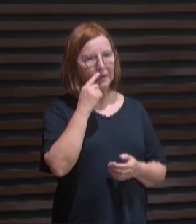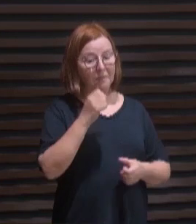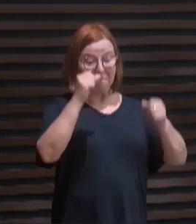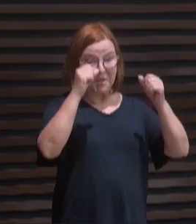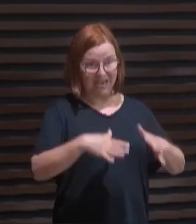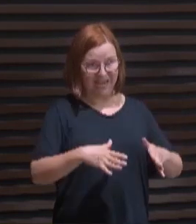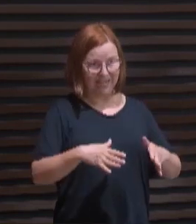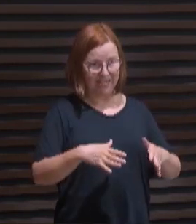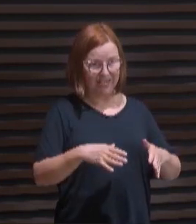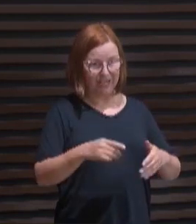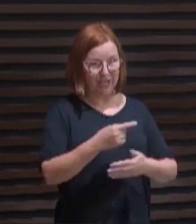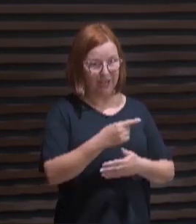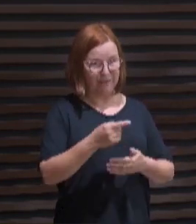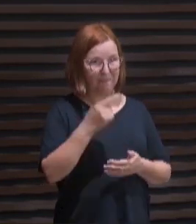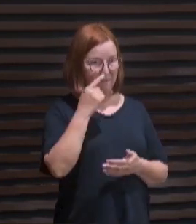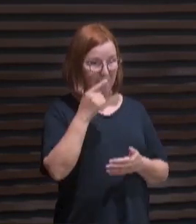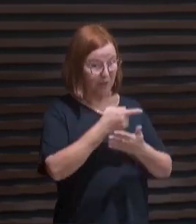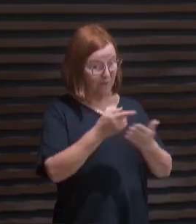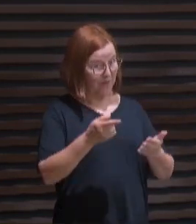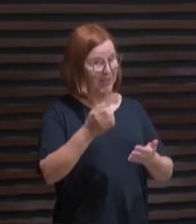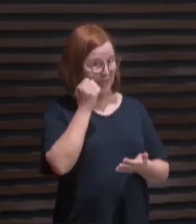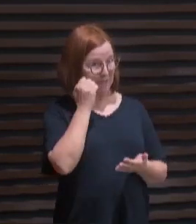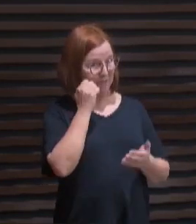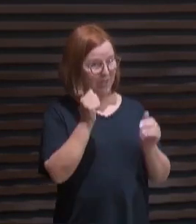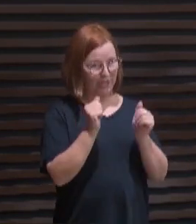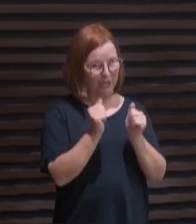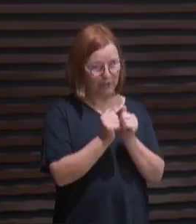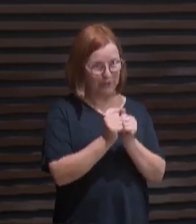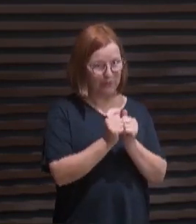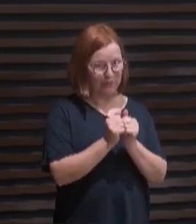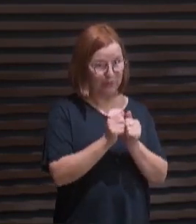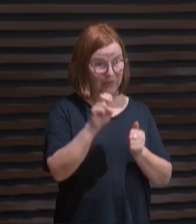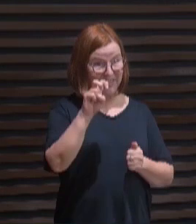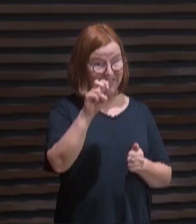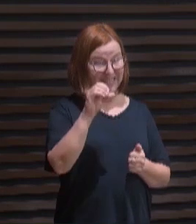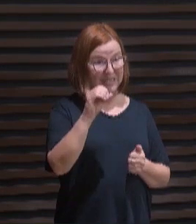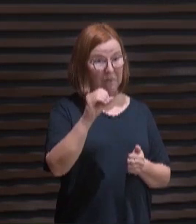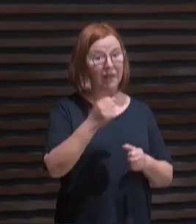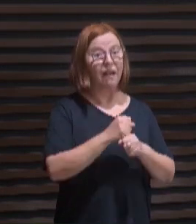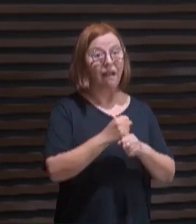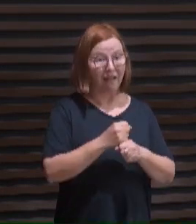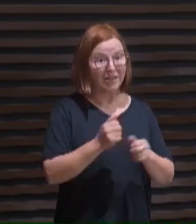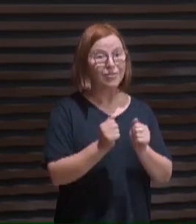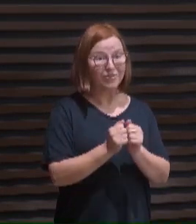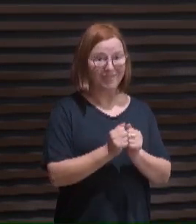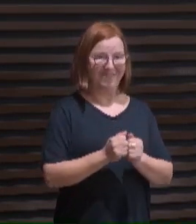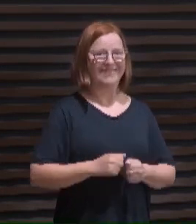juntos esse tempo todo. Diz que é um milagre. Porque nós somos diferentes. Eu